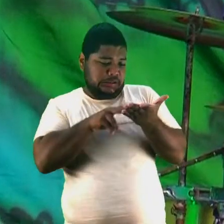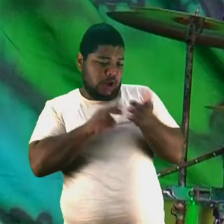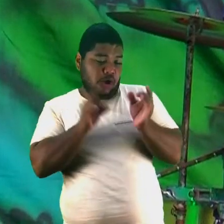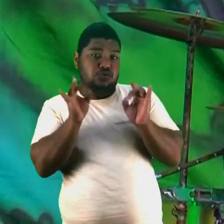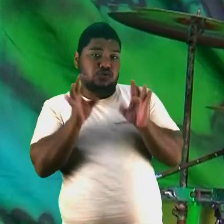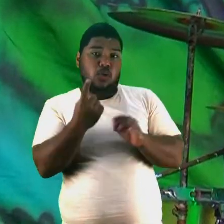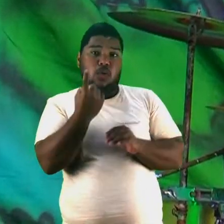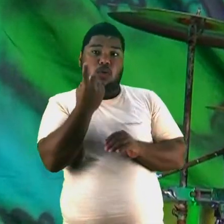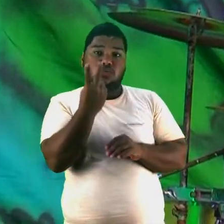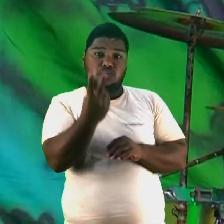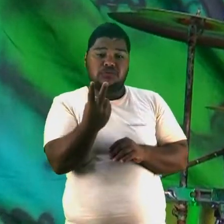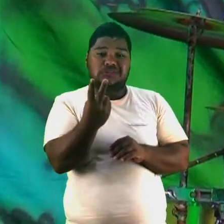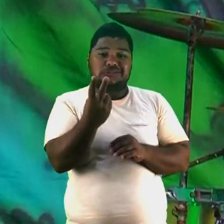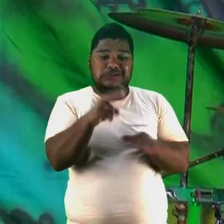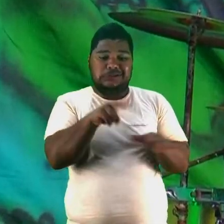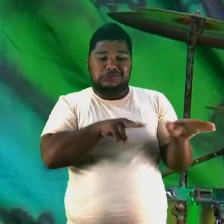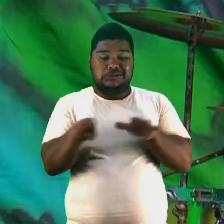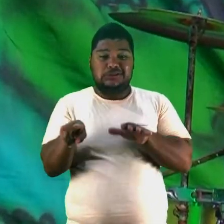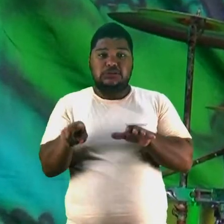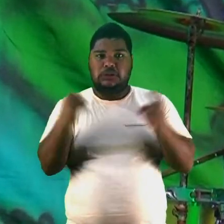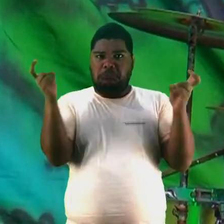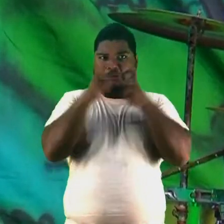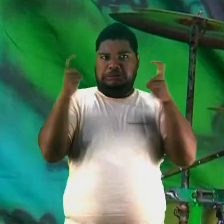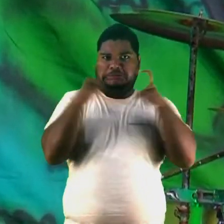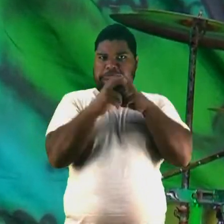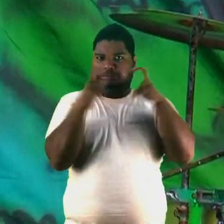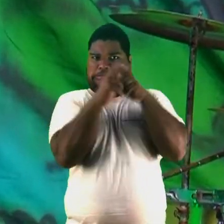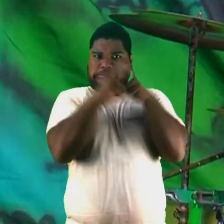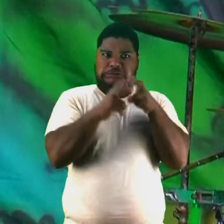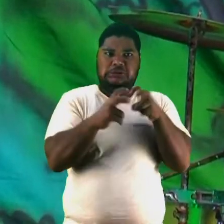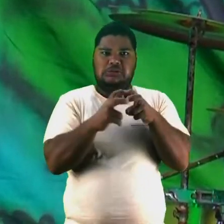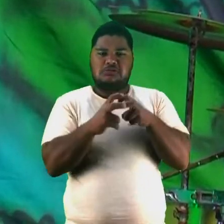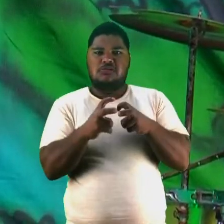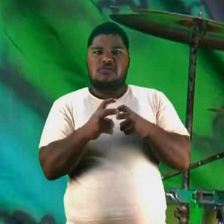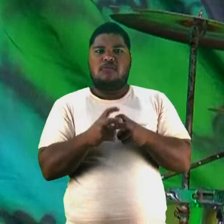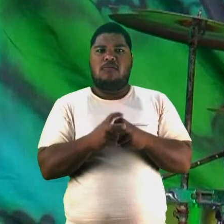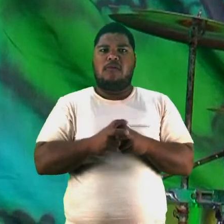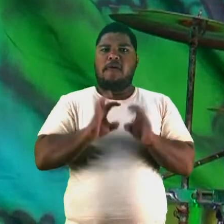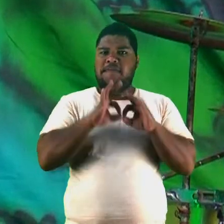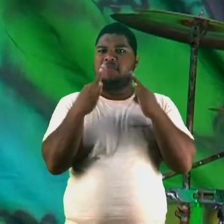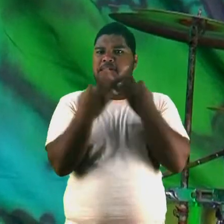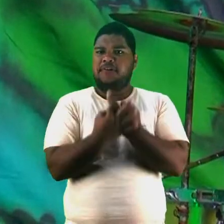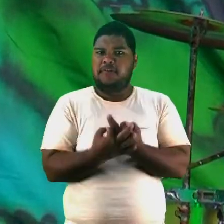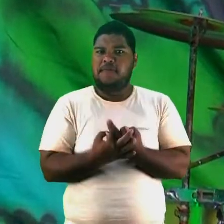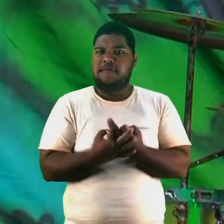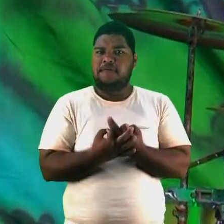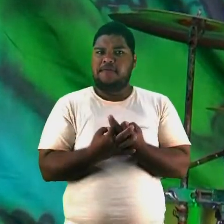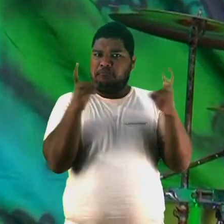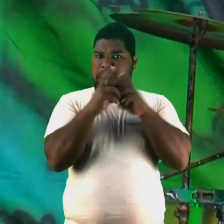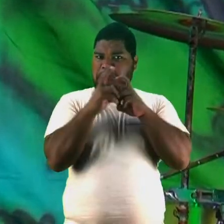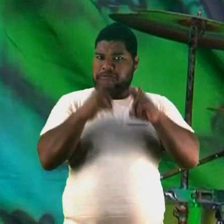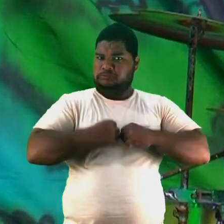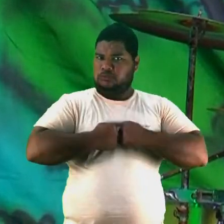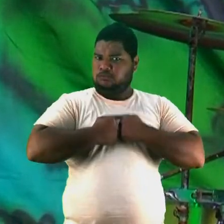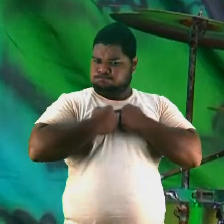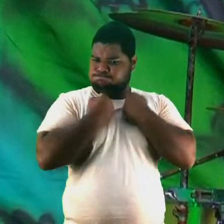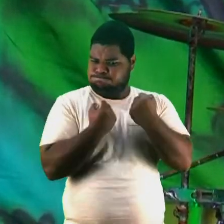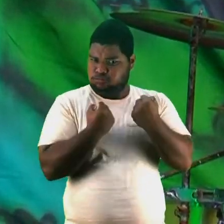Você está brigando muito com seus parentes? Está ficando muita raivinha da sua esposa, do seu